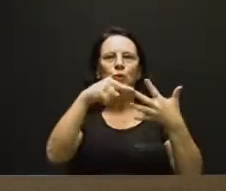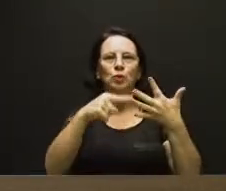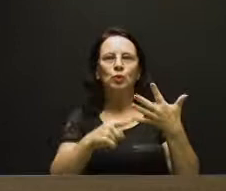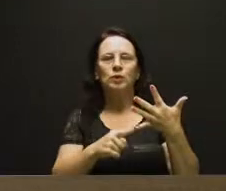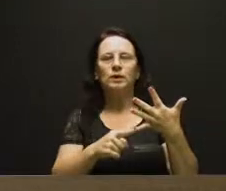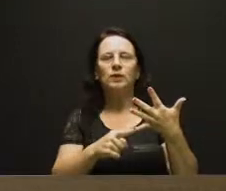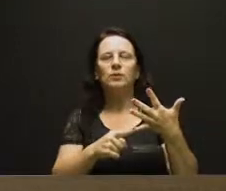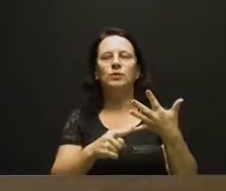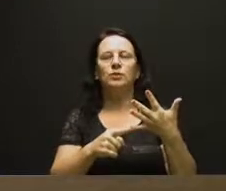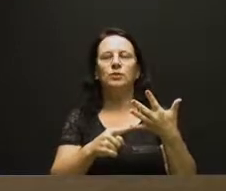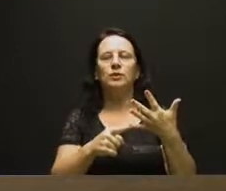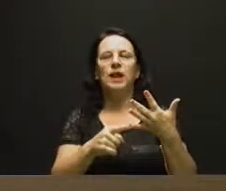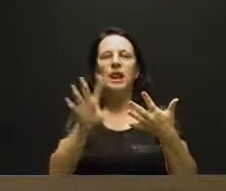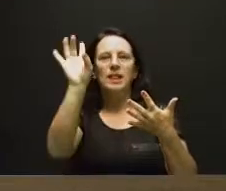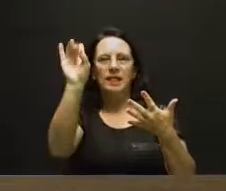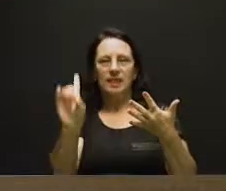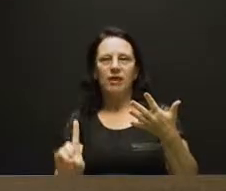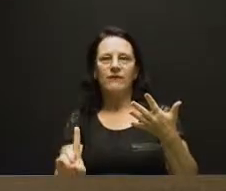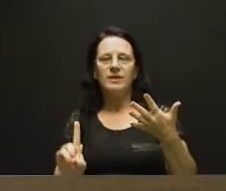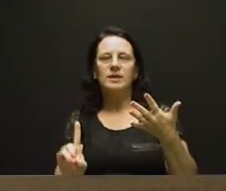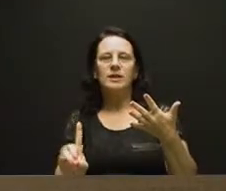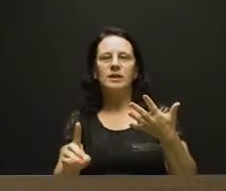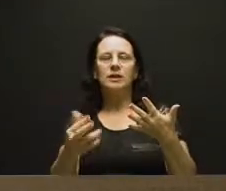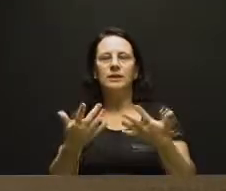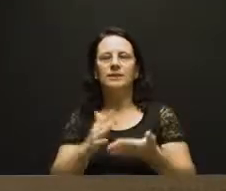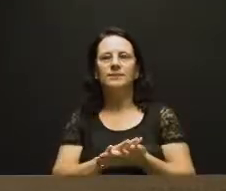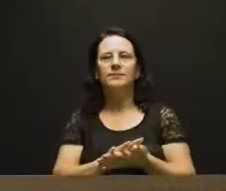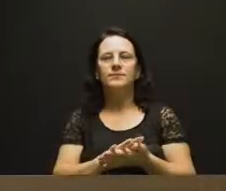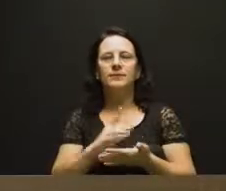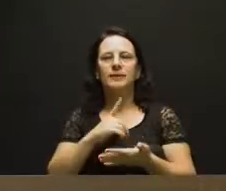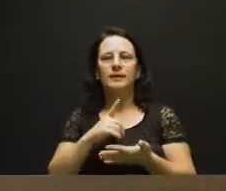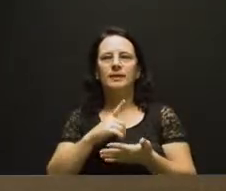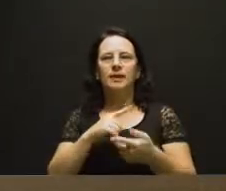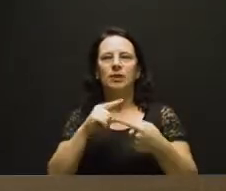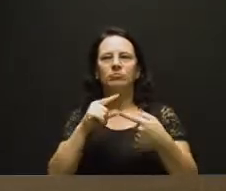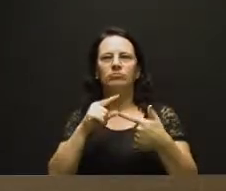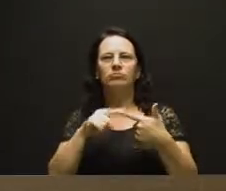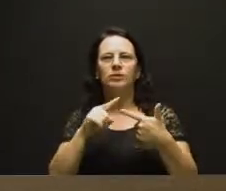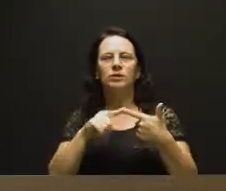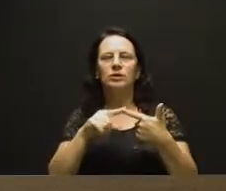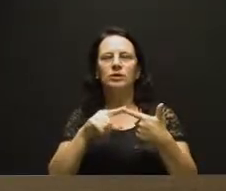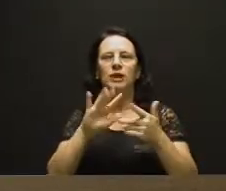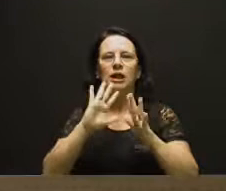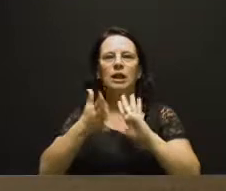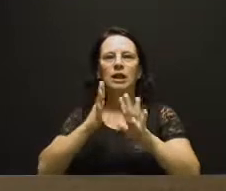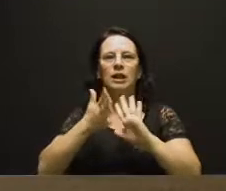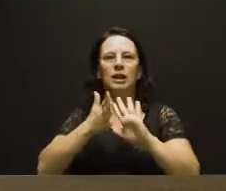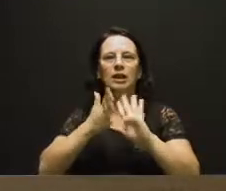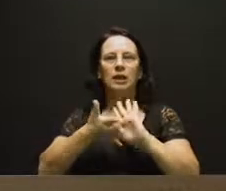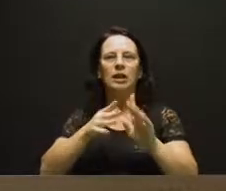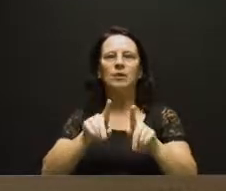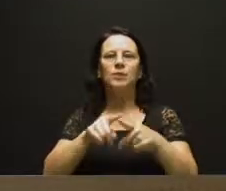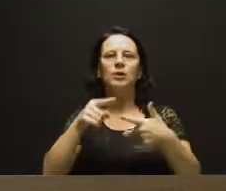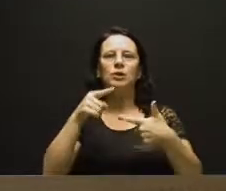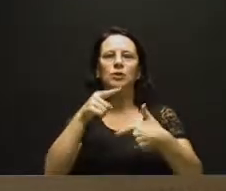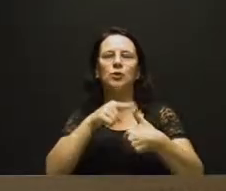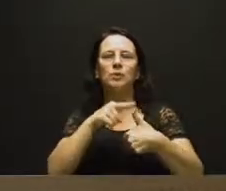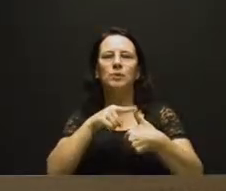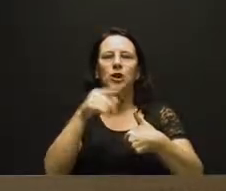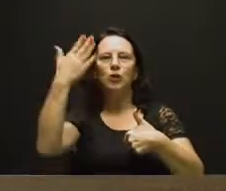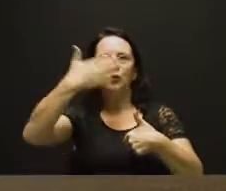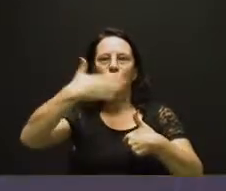de deficiências alguns esse segundo é o da libras tá o primeiro deficiente